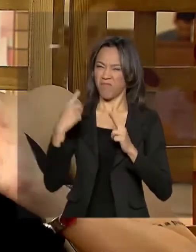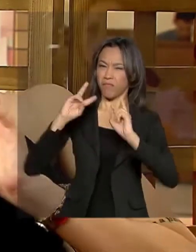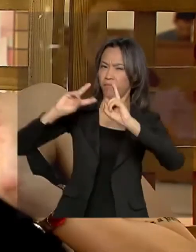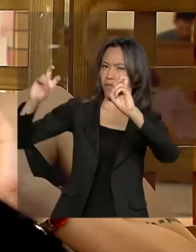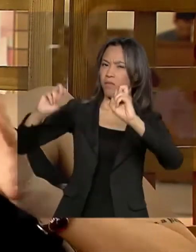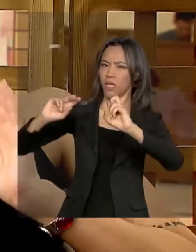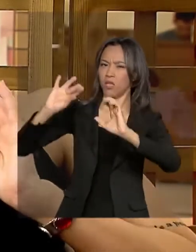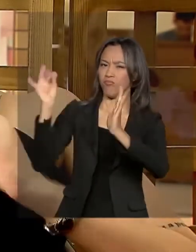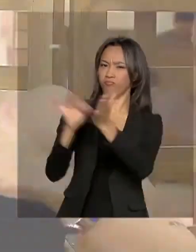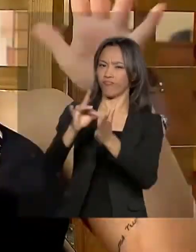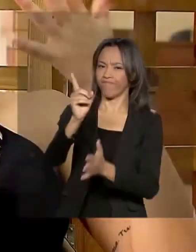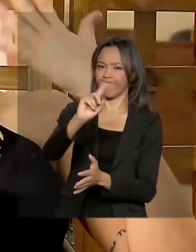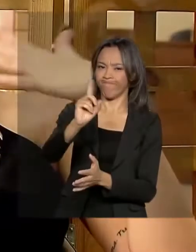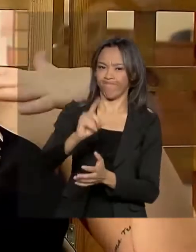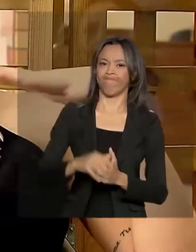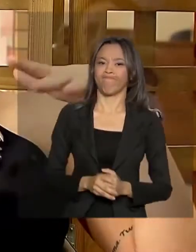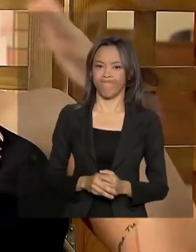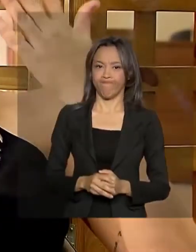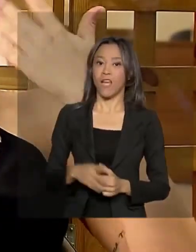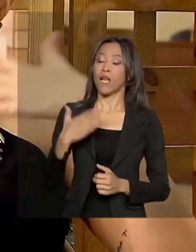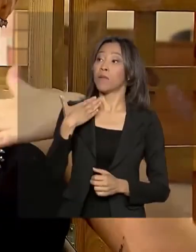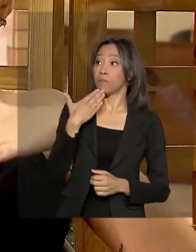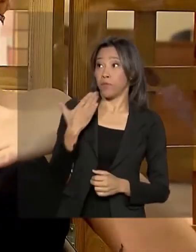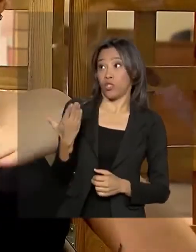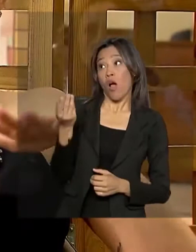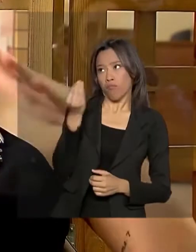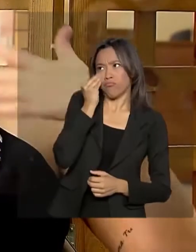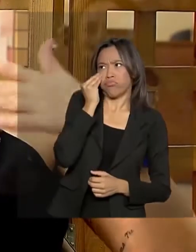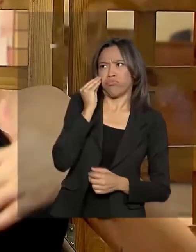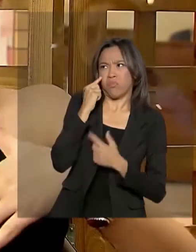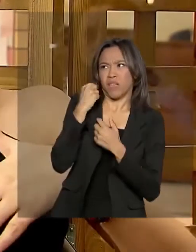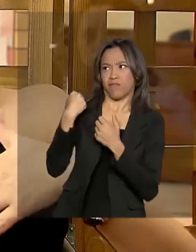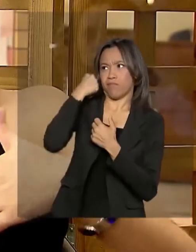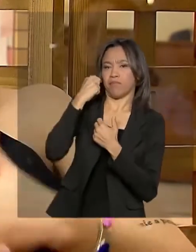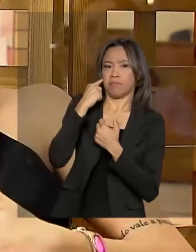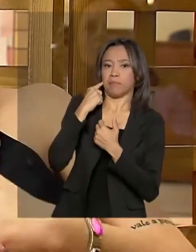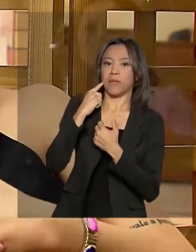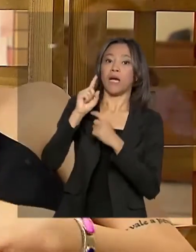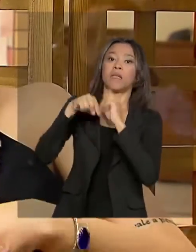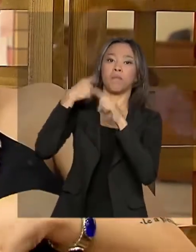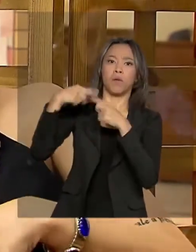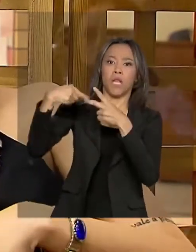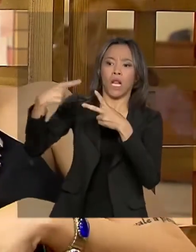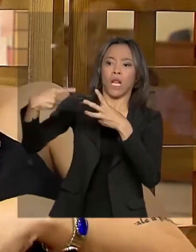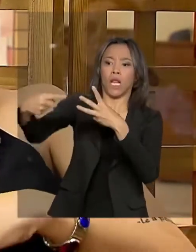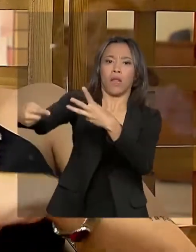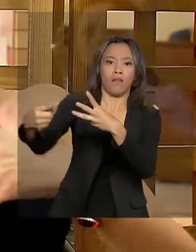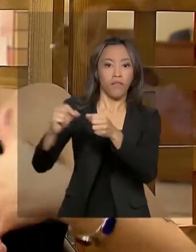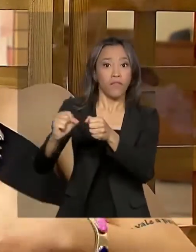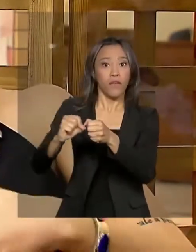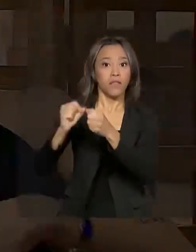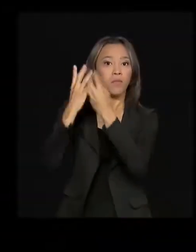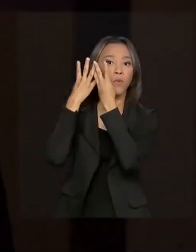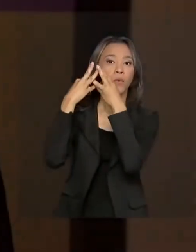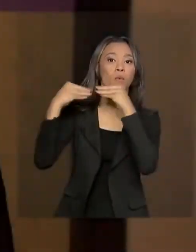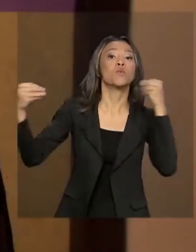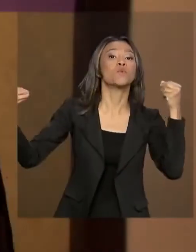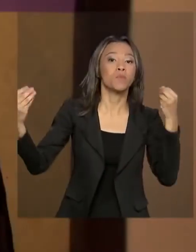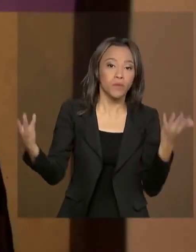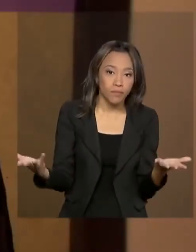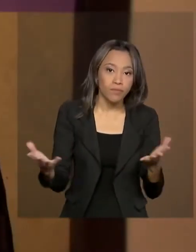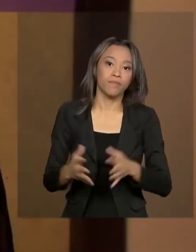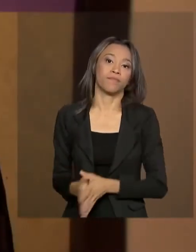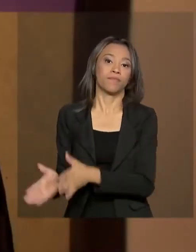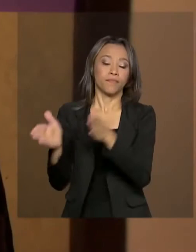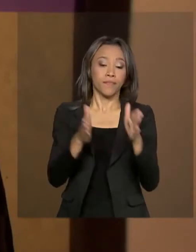servir aquela eu tava assim era meio sem graça ela pediu a maquiagem para tampar o hematoma e ela fez vários dias seguidos até ser uma calma desaparecer